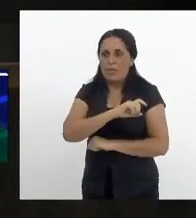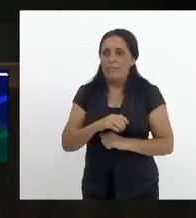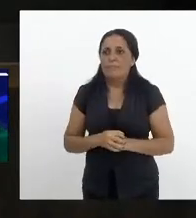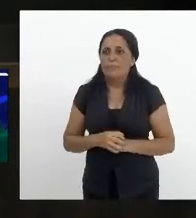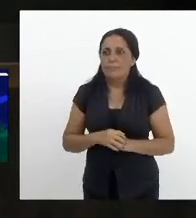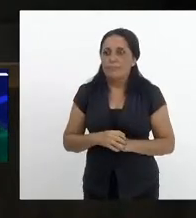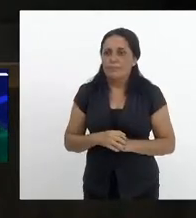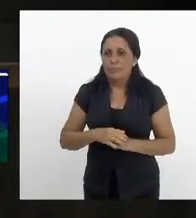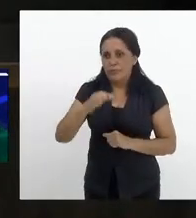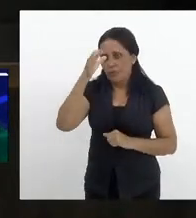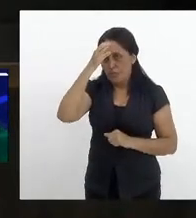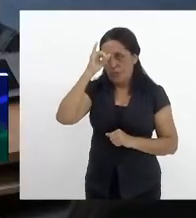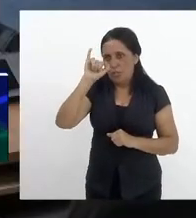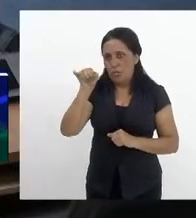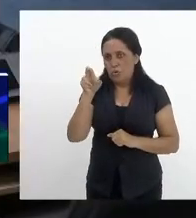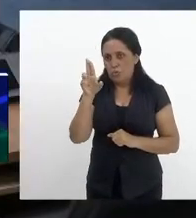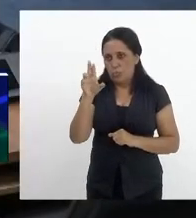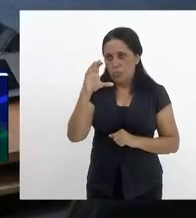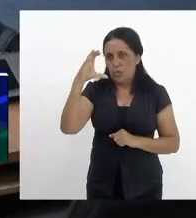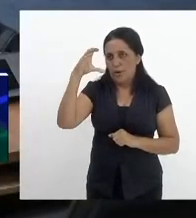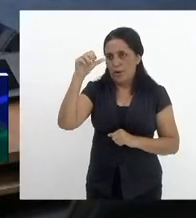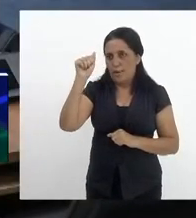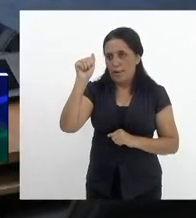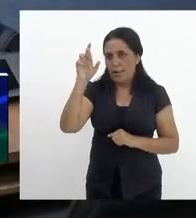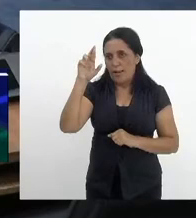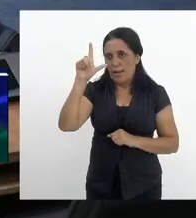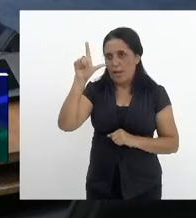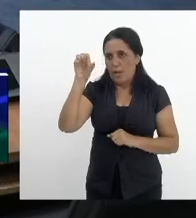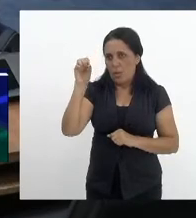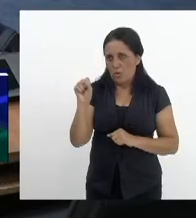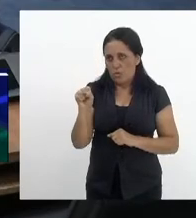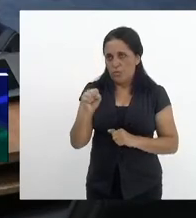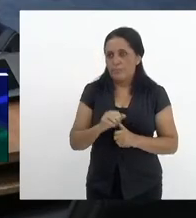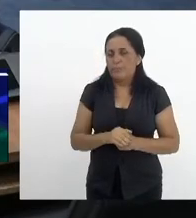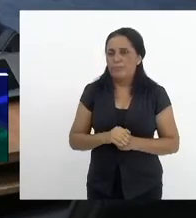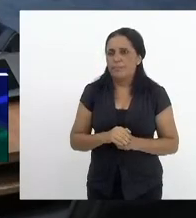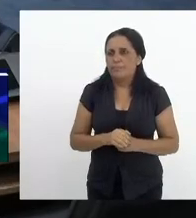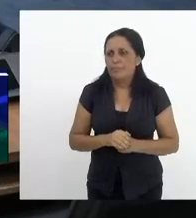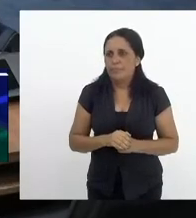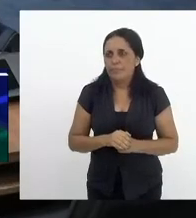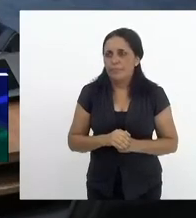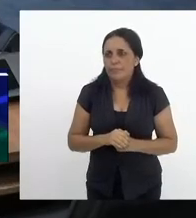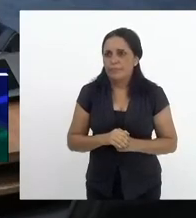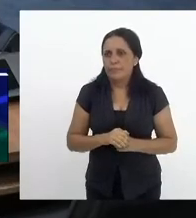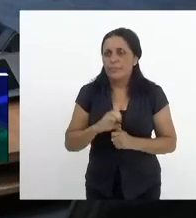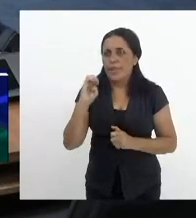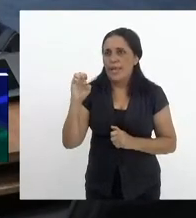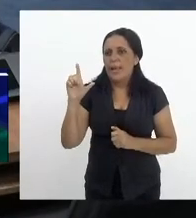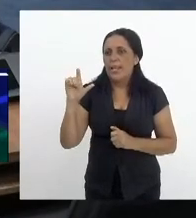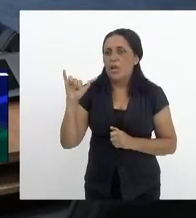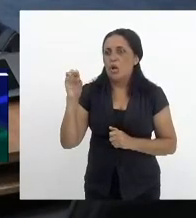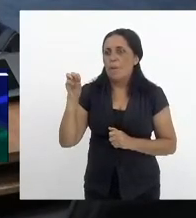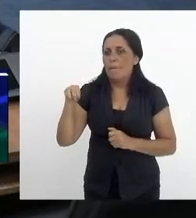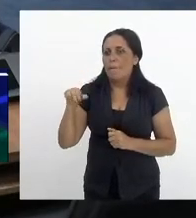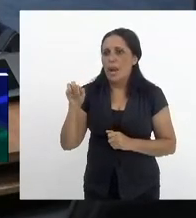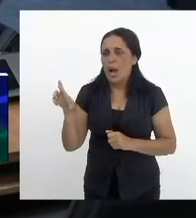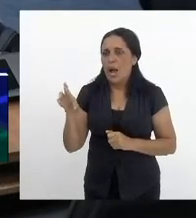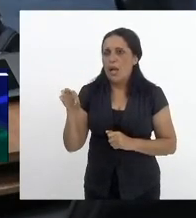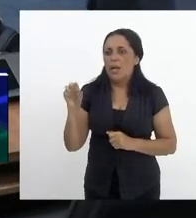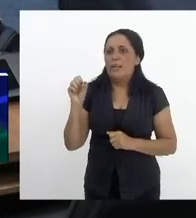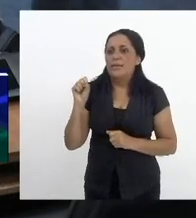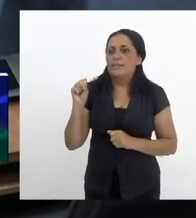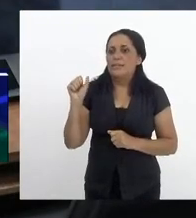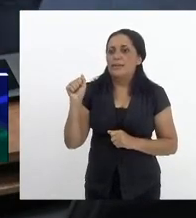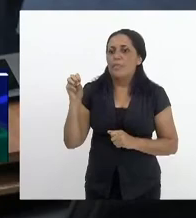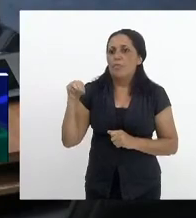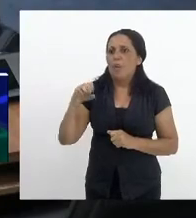Tia Ju. Tia Ju, Carlos Mink, Eliomar. Eliomar Coelho. Samuel, Luiz Paulo,